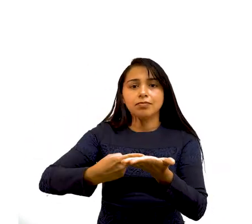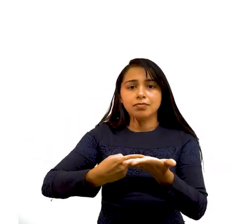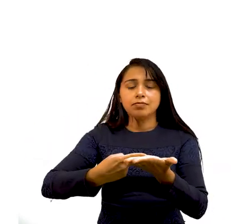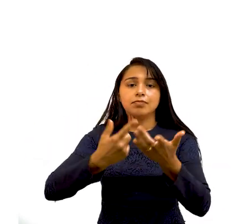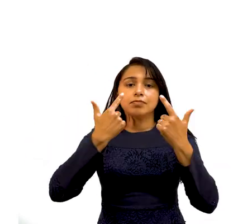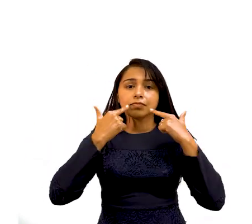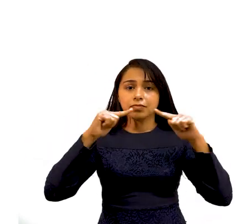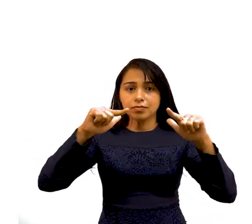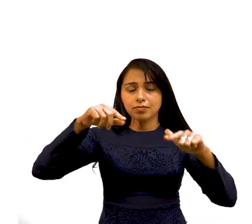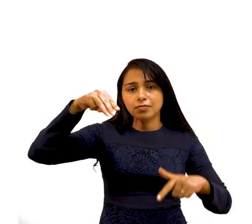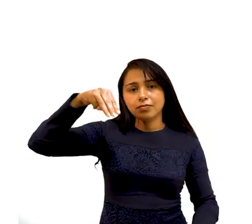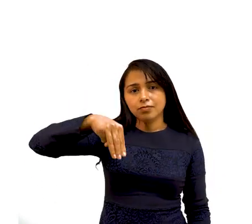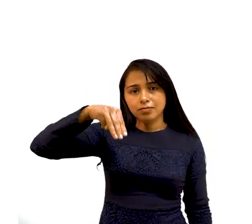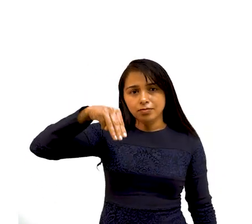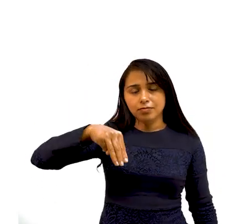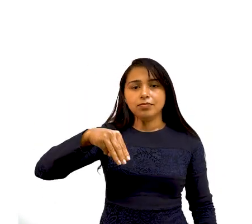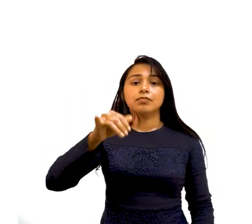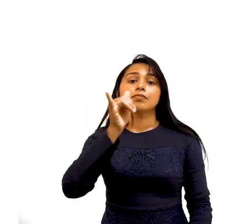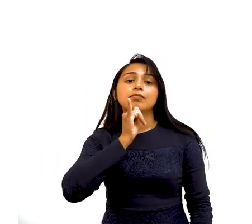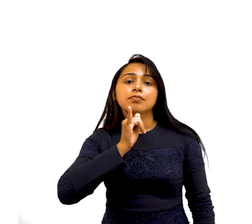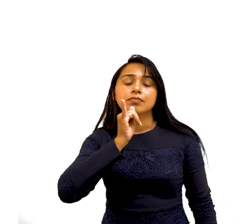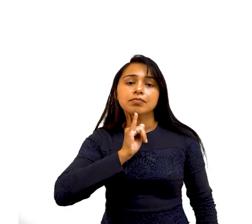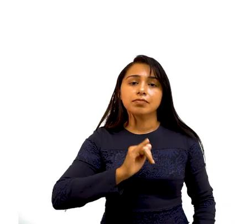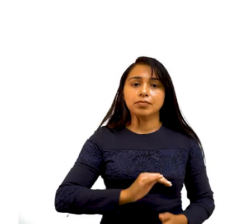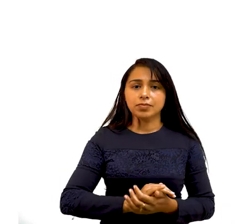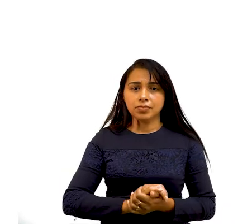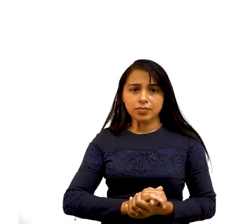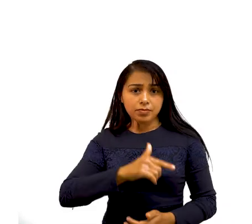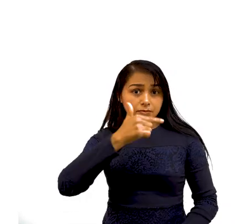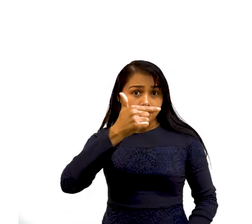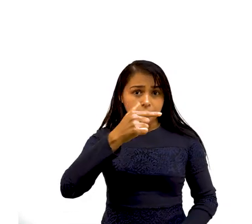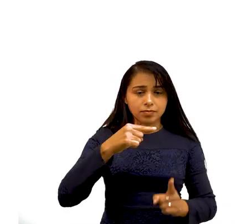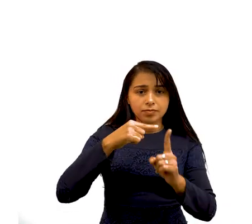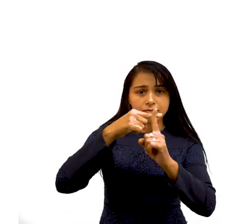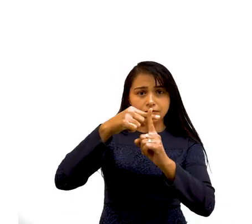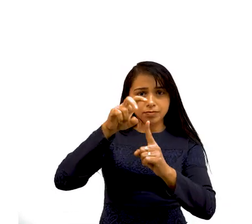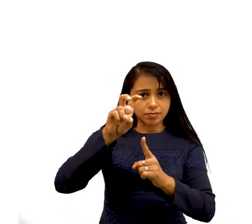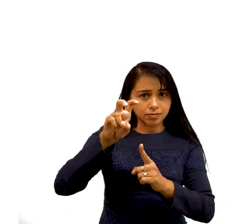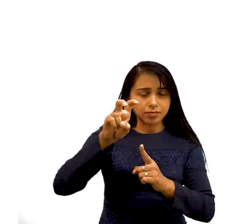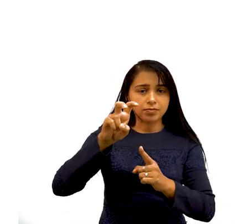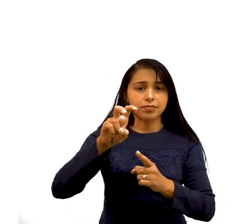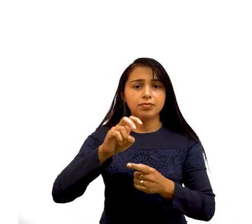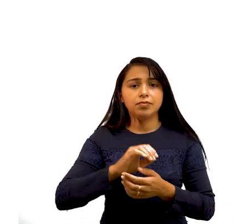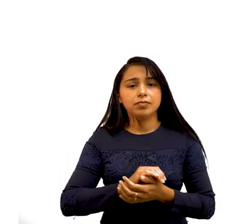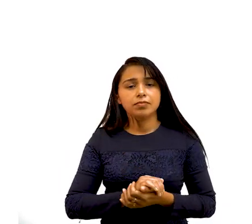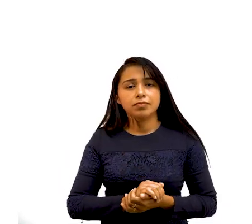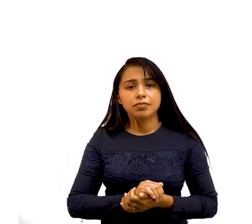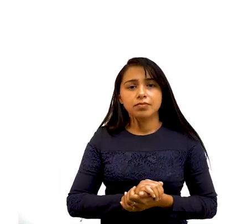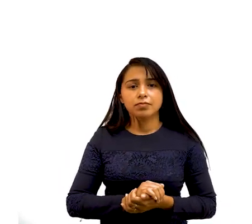linguagem comum para a linguagem matemática. Por exemplo, 2 mais 5.